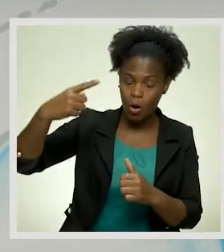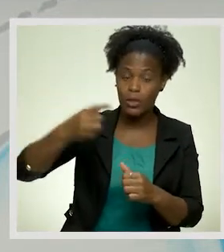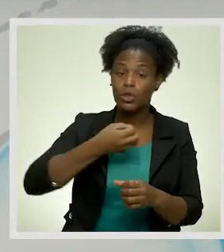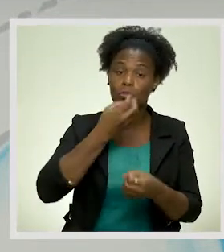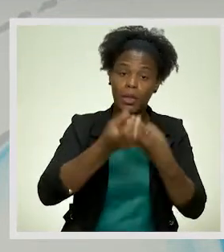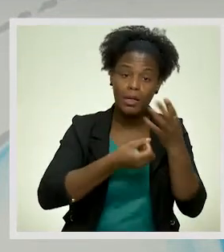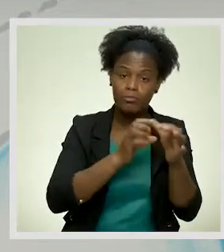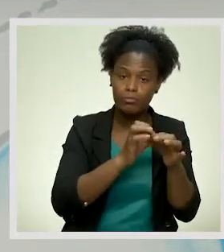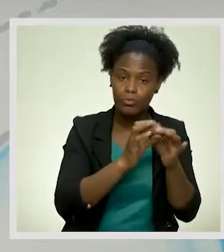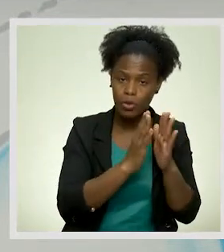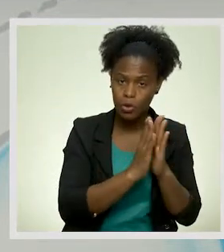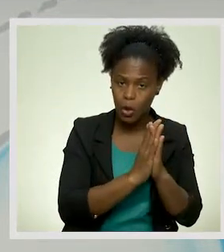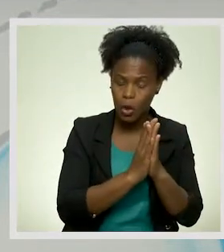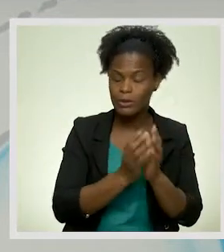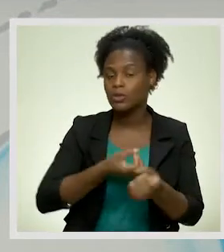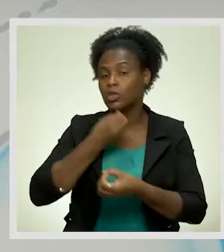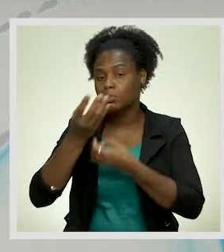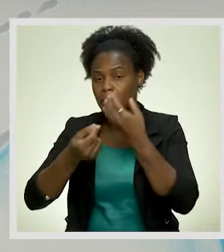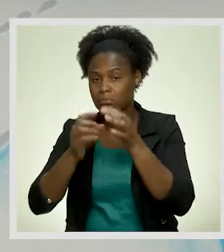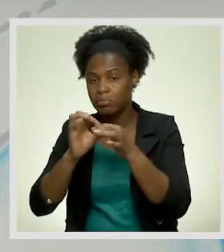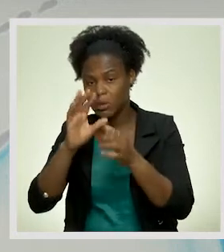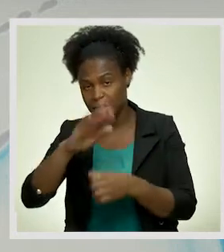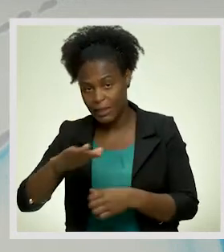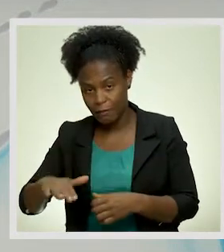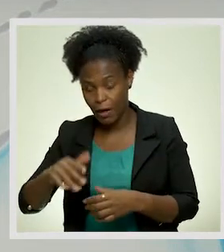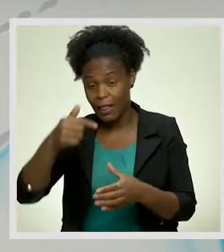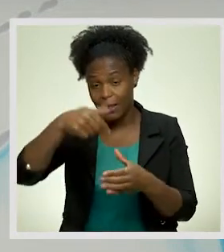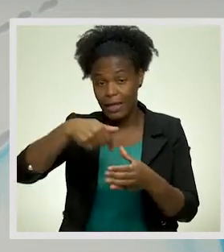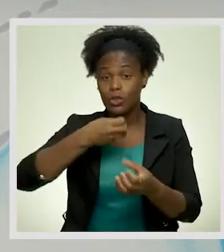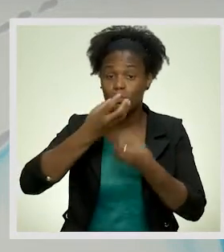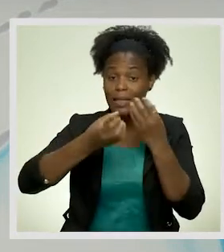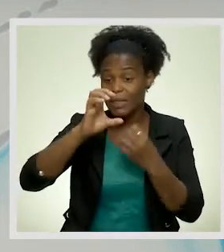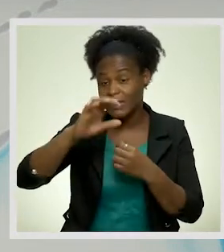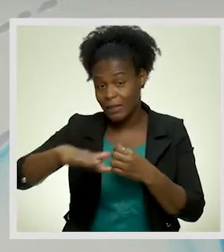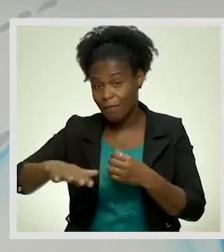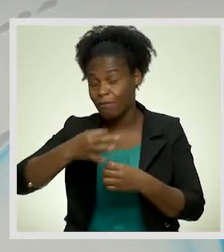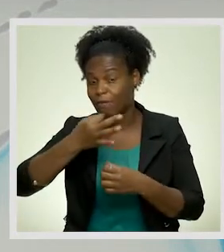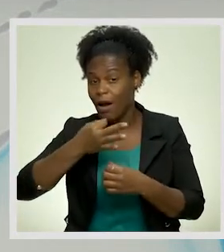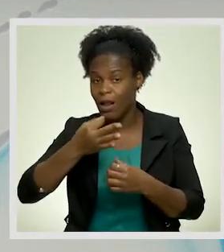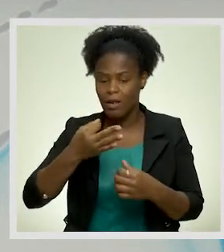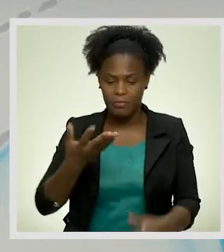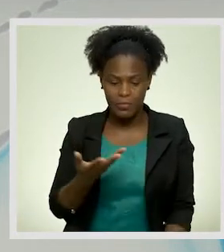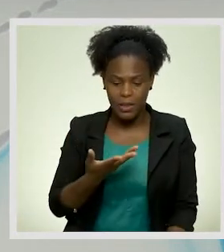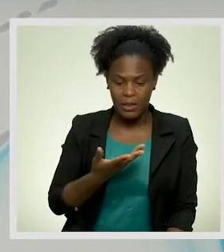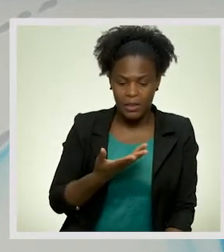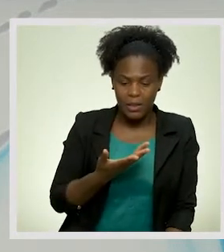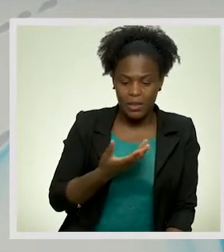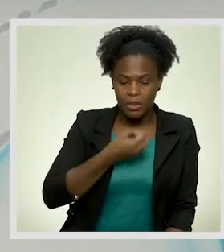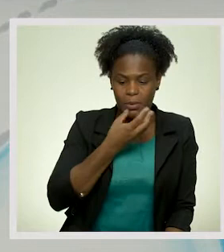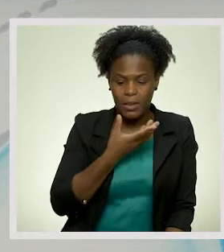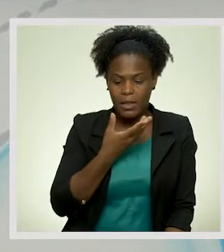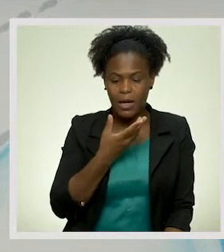e explicações científicas. Dentre as explicações científicas, falamos das explicações de Buffon, explicação